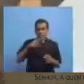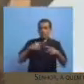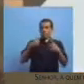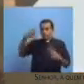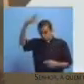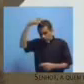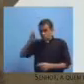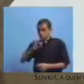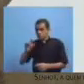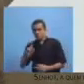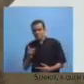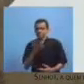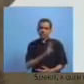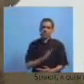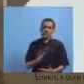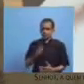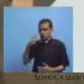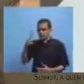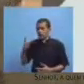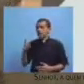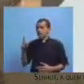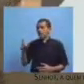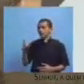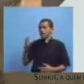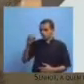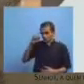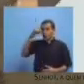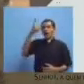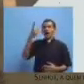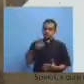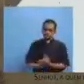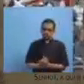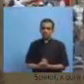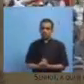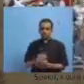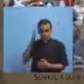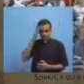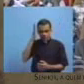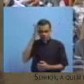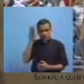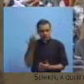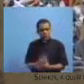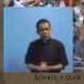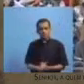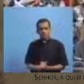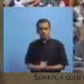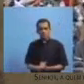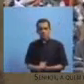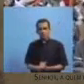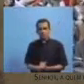porta. Ela gritou: quem é? E foi embora. Falou: uai, se ela não adivinha nem quem sou eu,